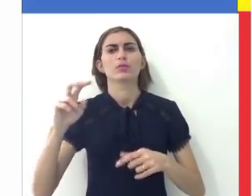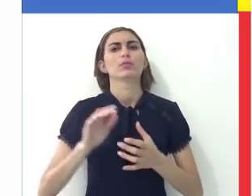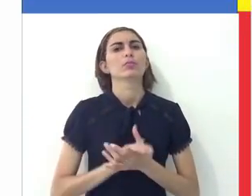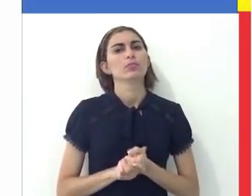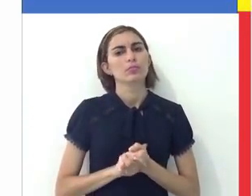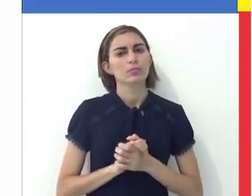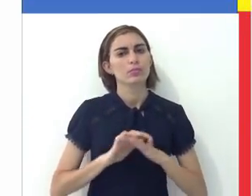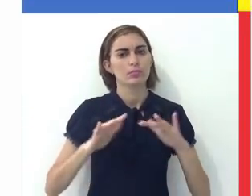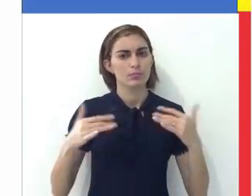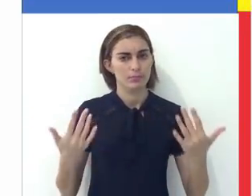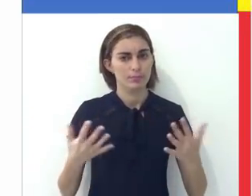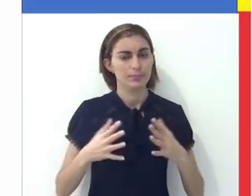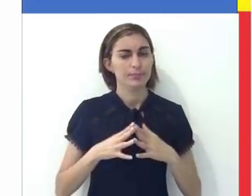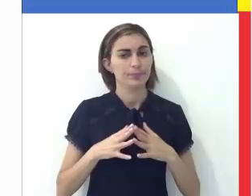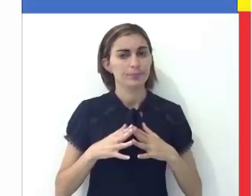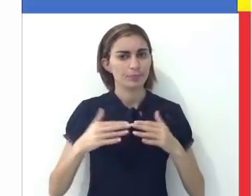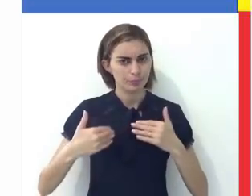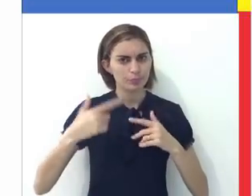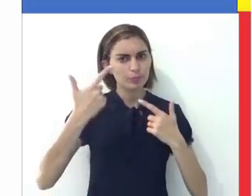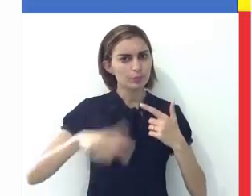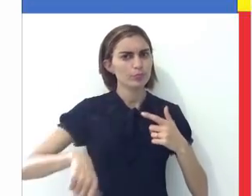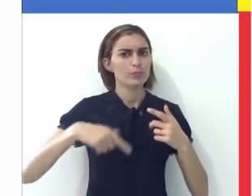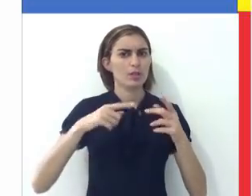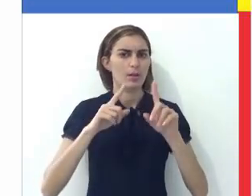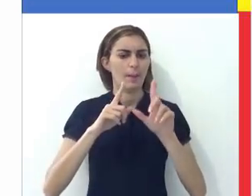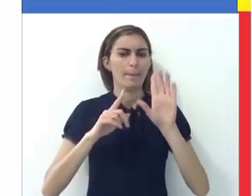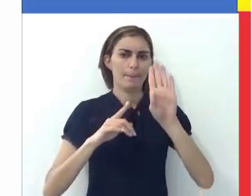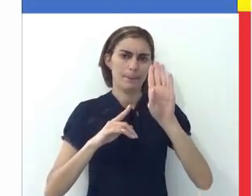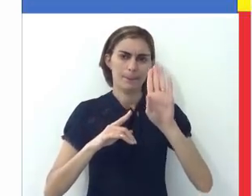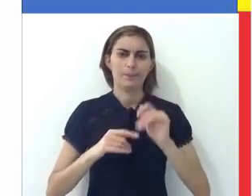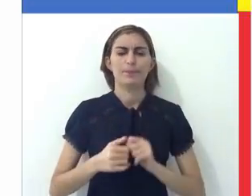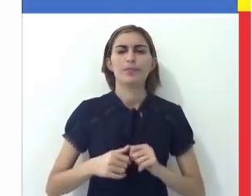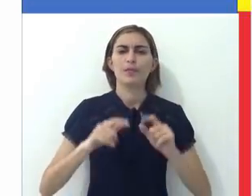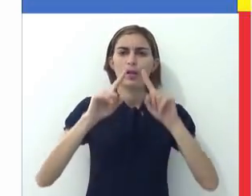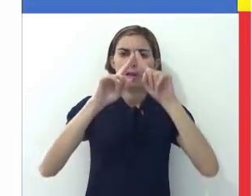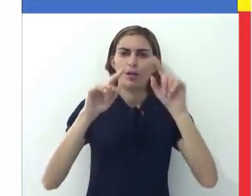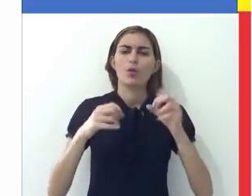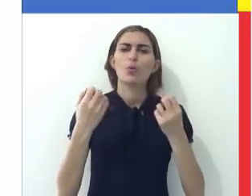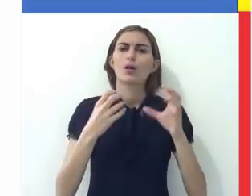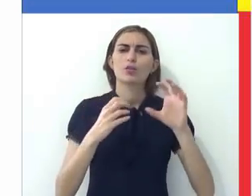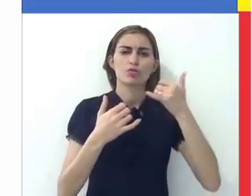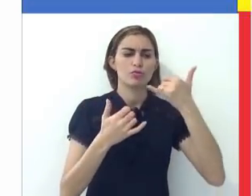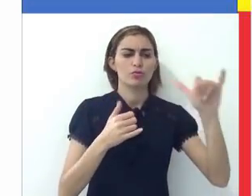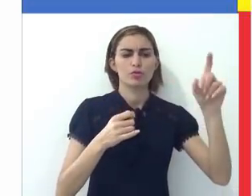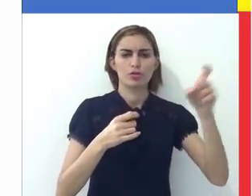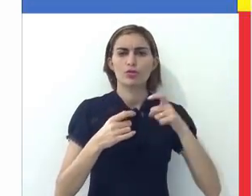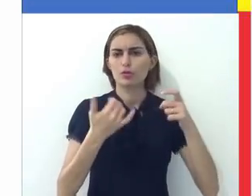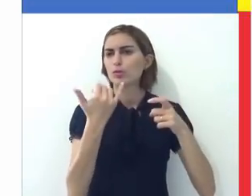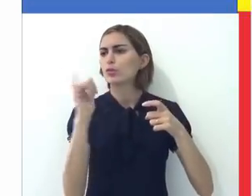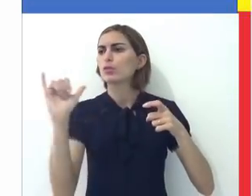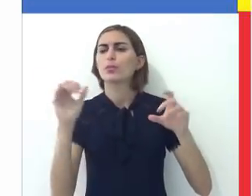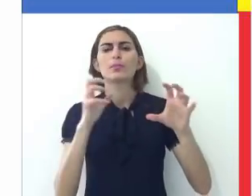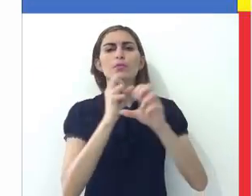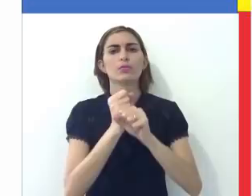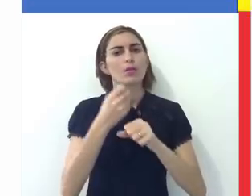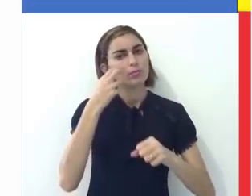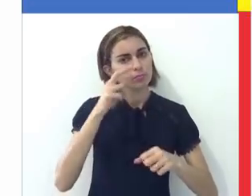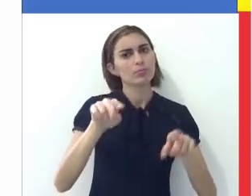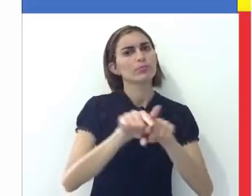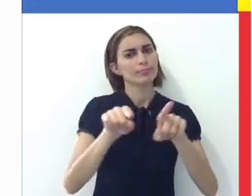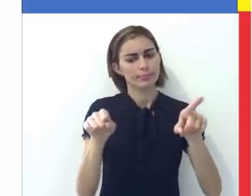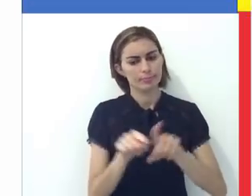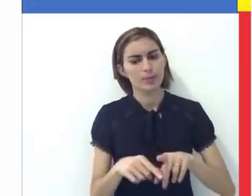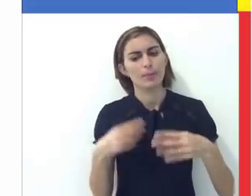medir 4,5. Próxima, letra B. Quanto mede X e Y? Gente, a gente